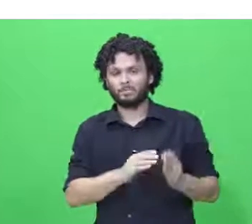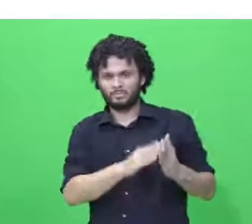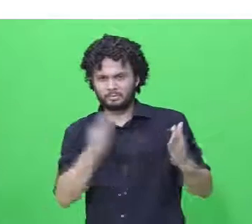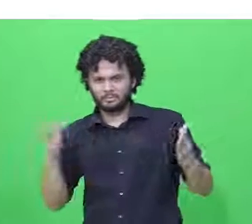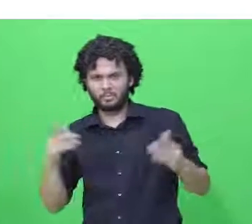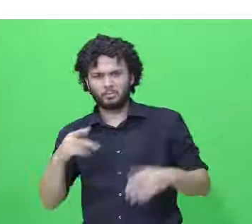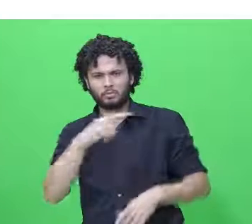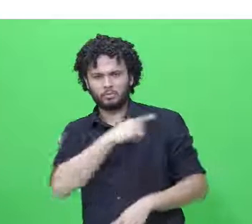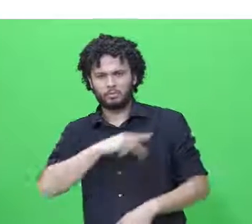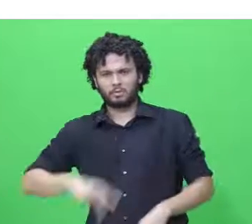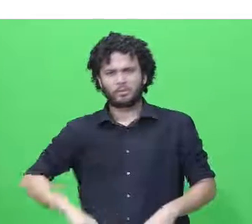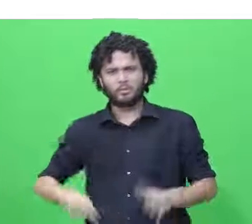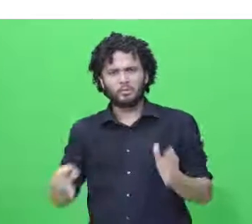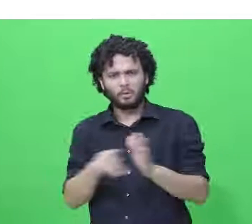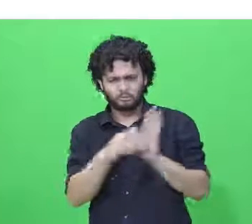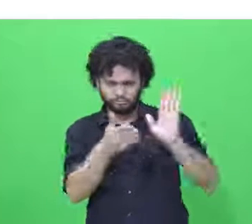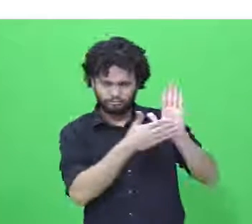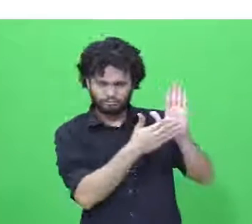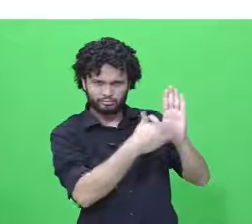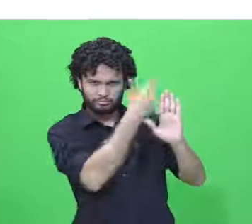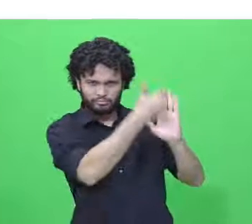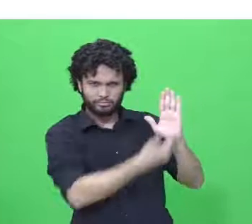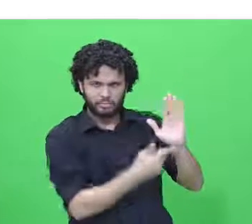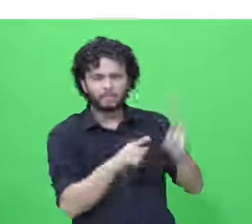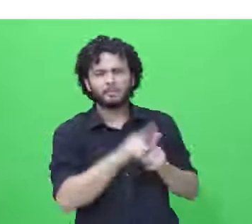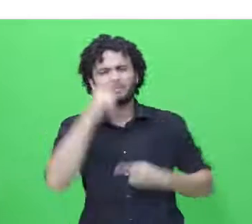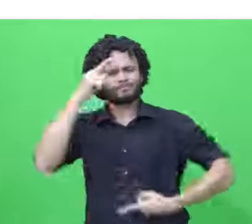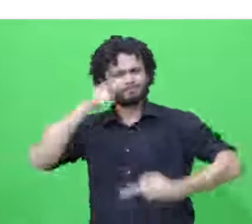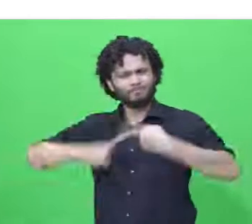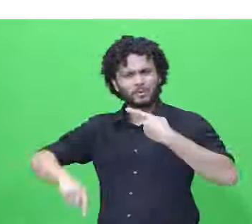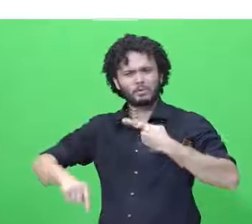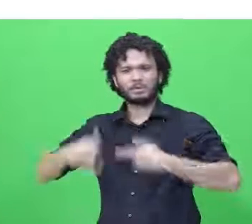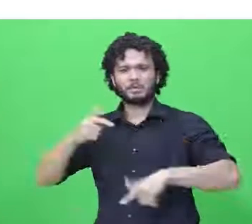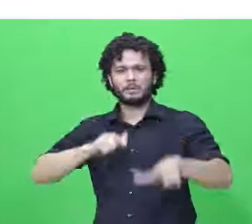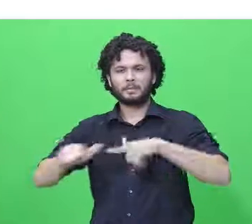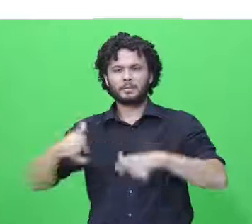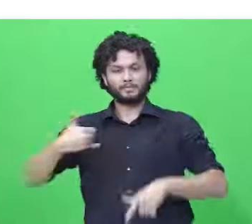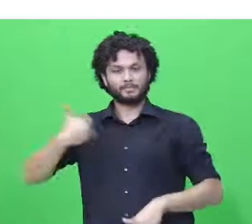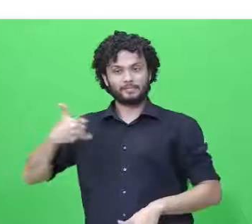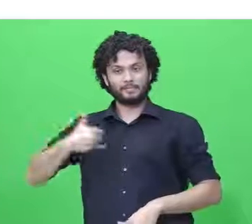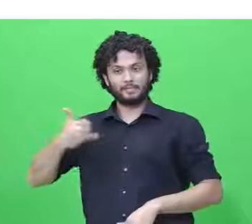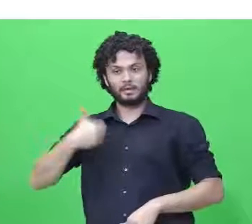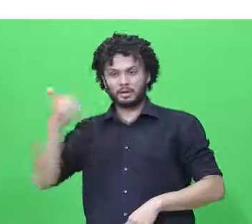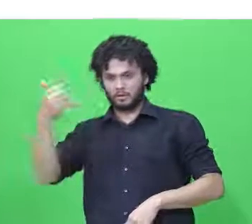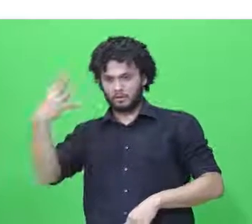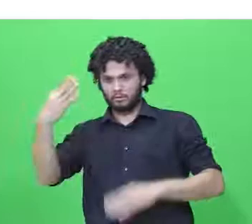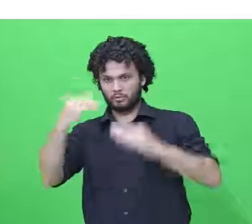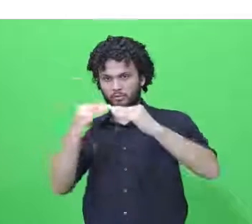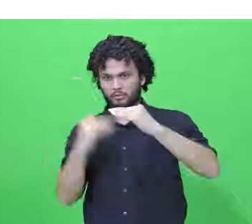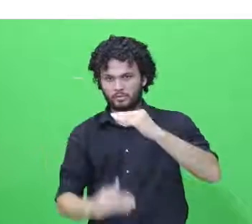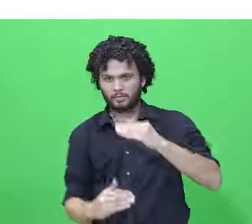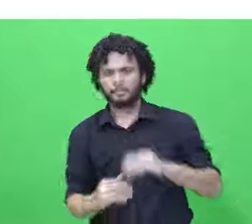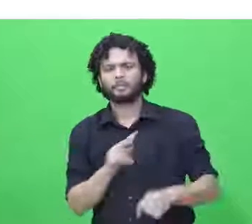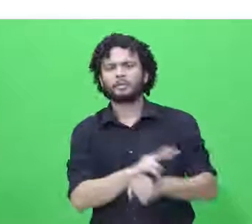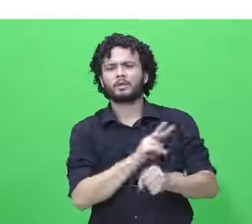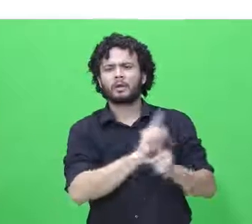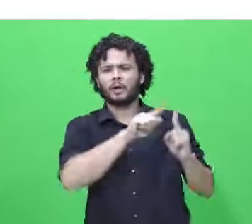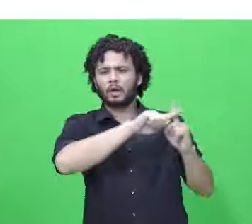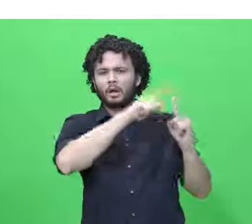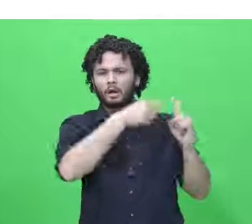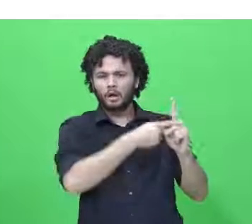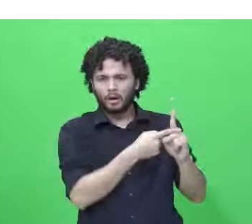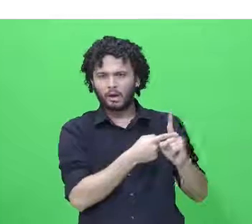agora postos, então, em lei, né? Proibição do trabalho para menores de 14 anos, proteção à gestante,